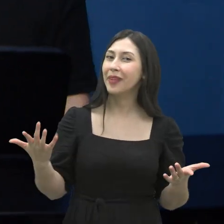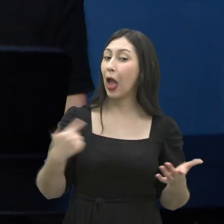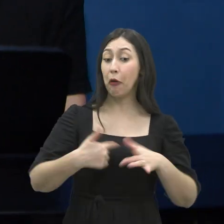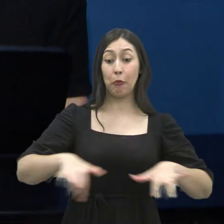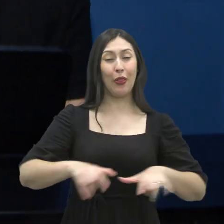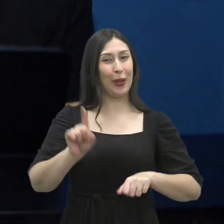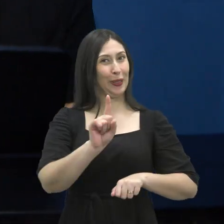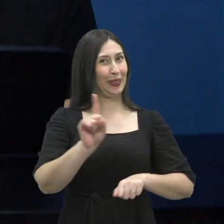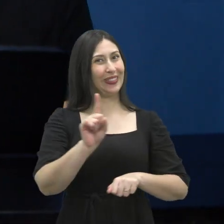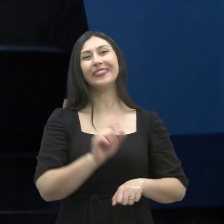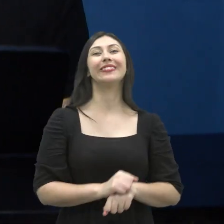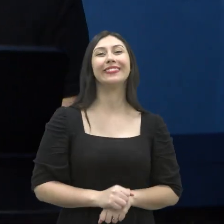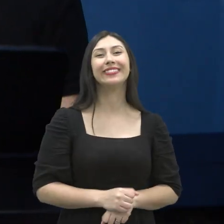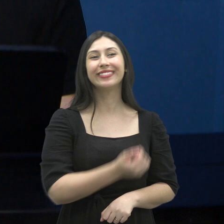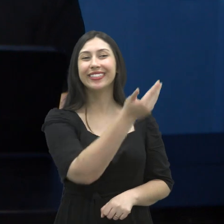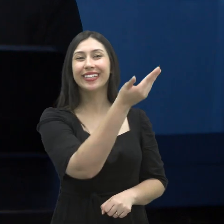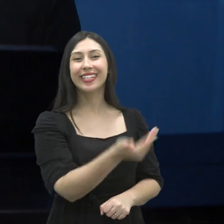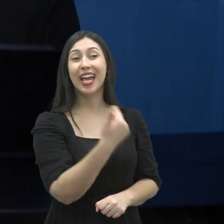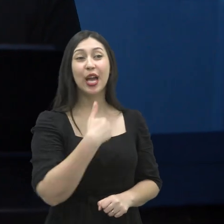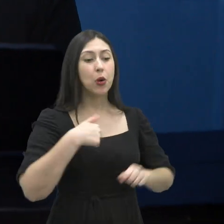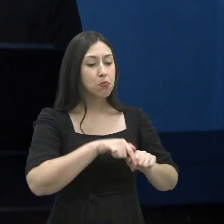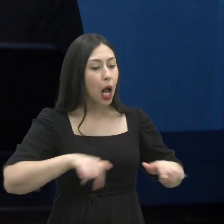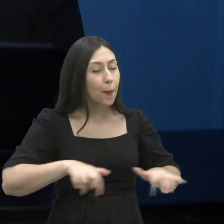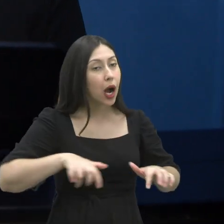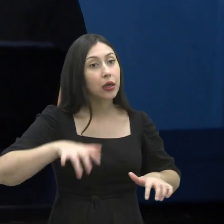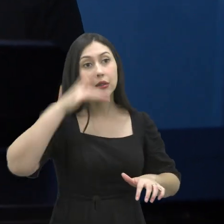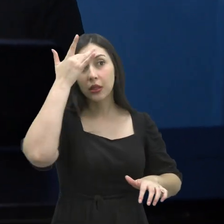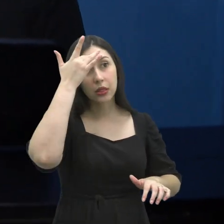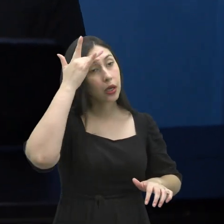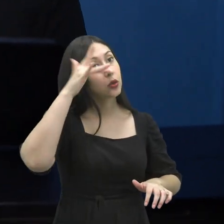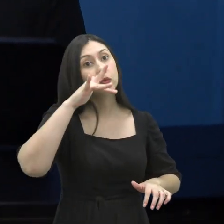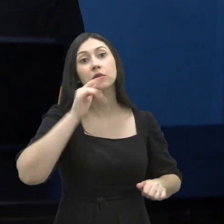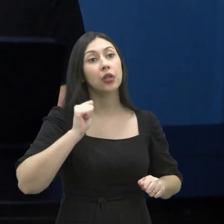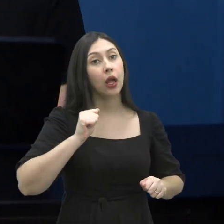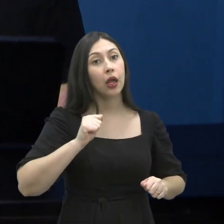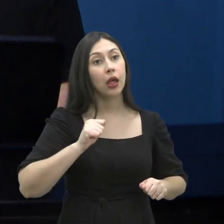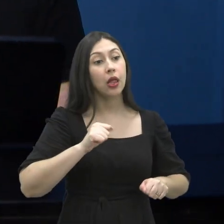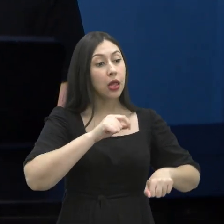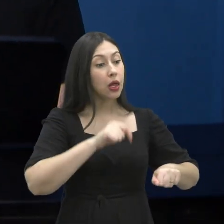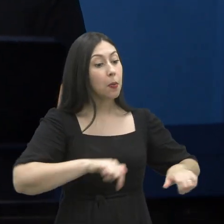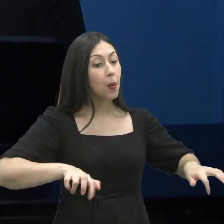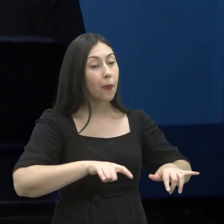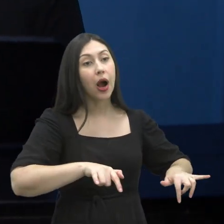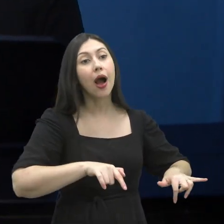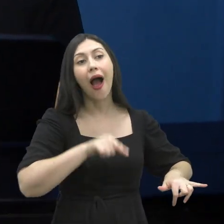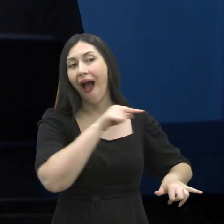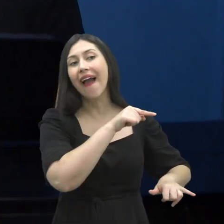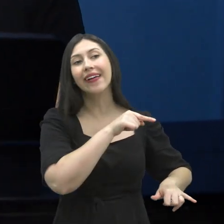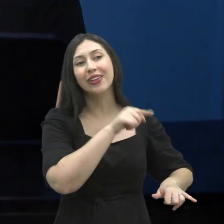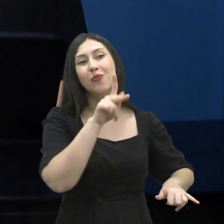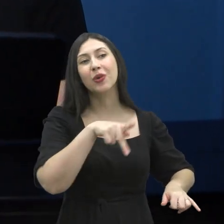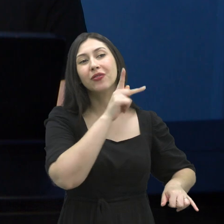Gente, não sou eu que tô tocando não, tá? É o Gabriel. Eu não sei tocar piano. Quem toca o piano na aula de canto é o próprio